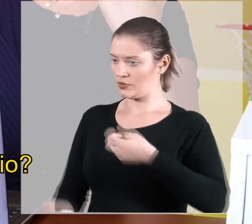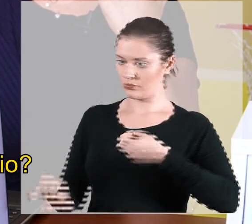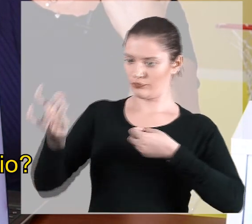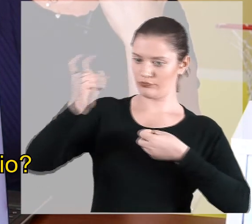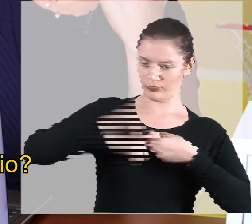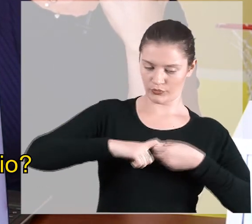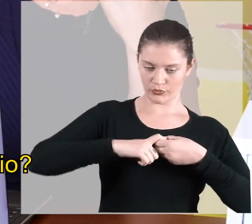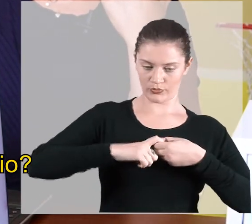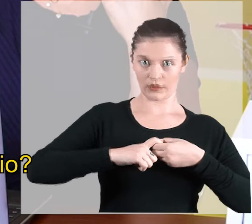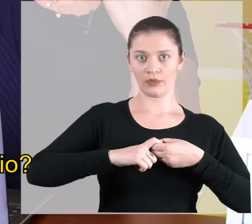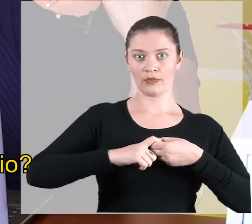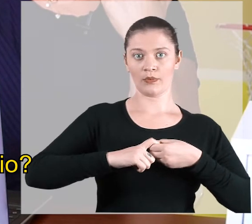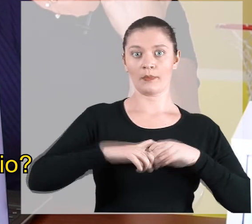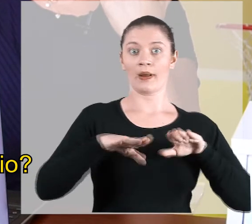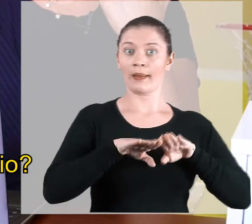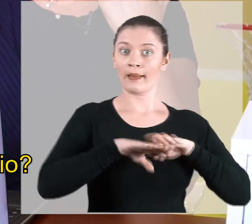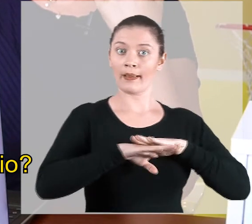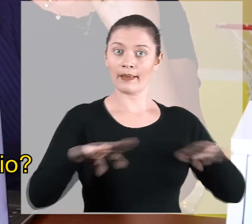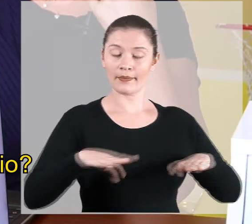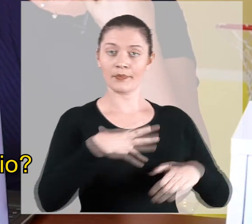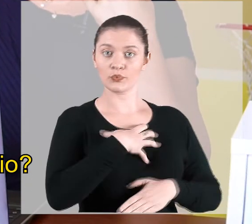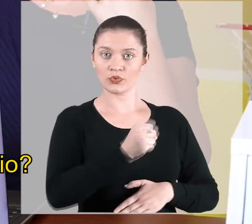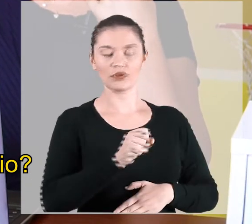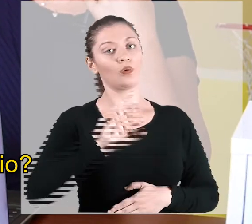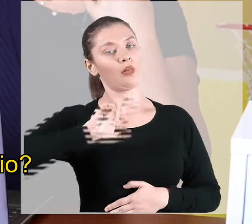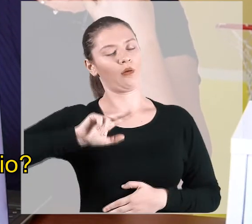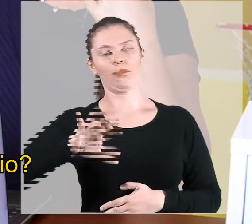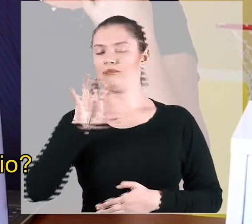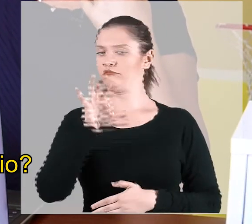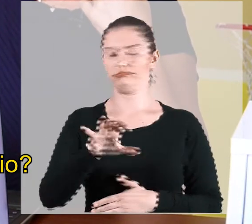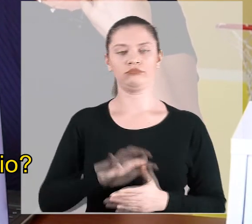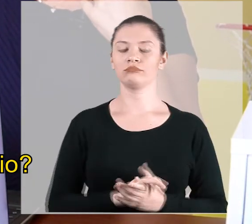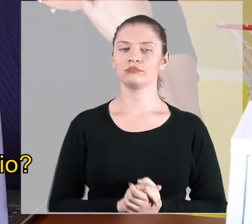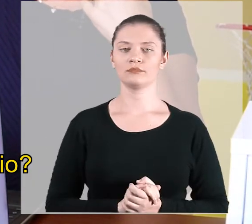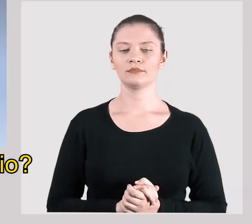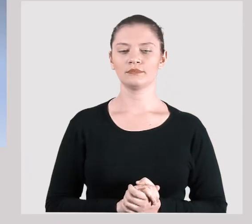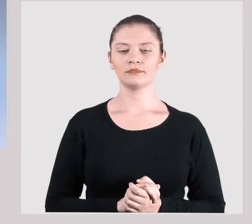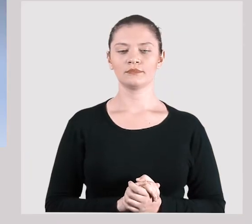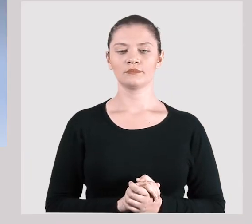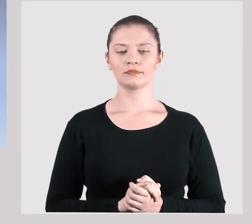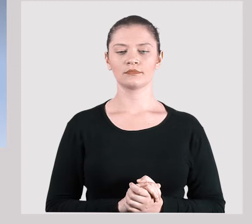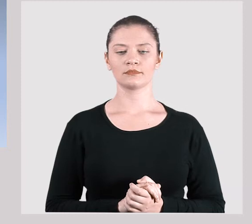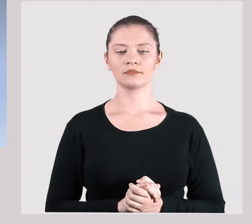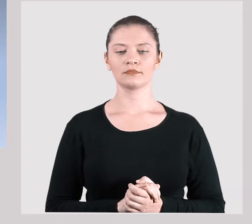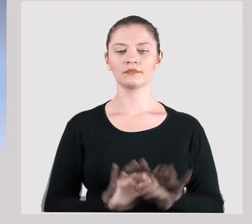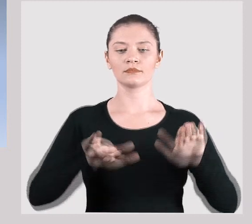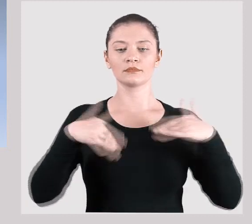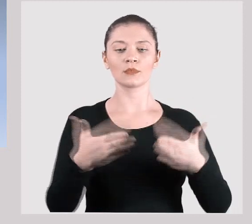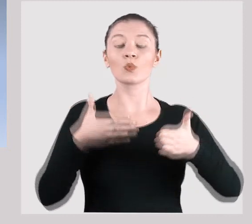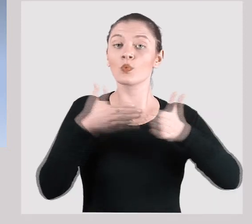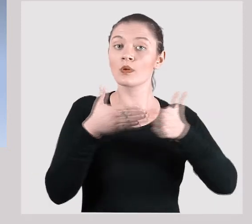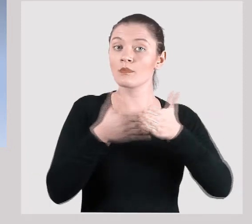ela para ela passar o risco de suicídio, não é este o caminho. Né? Então, aqui os limites dos